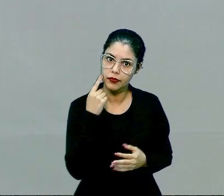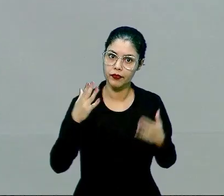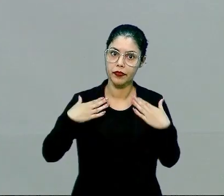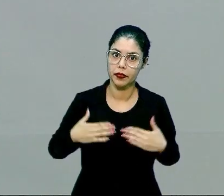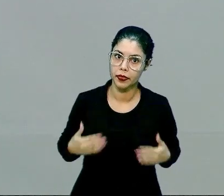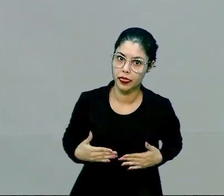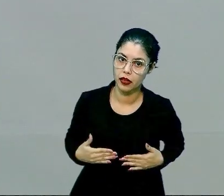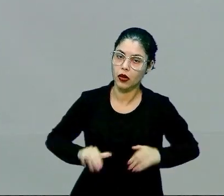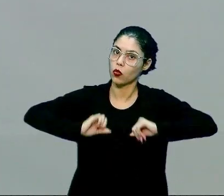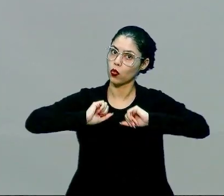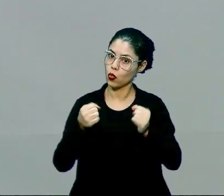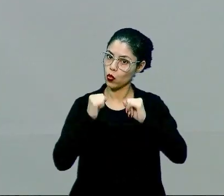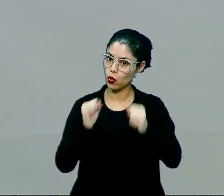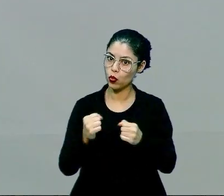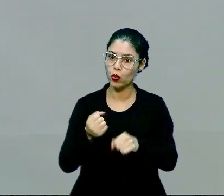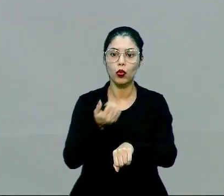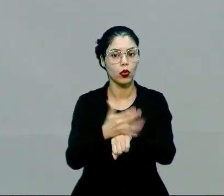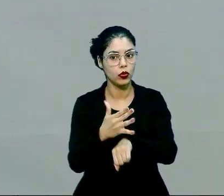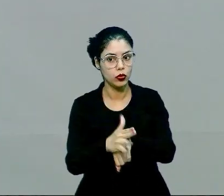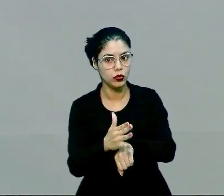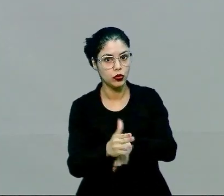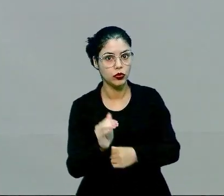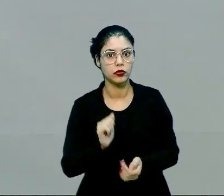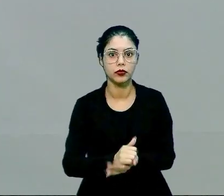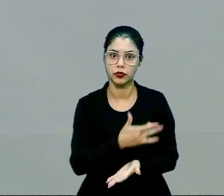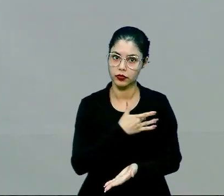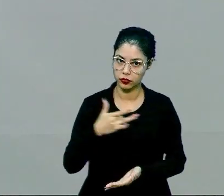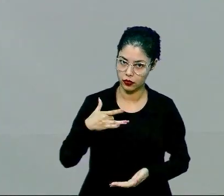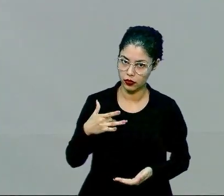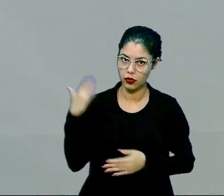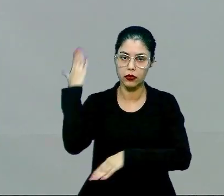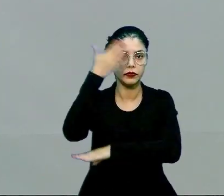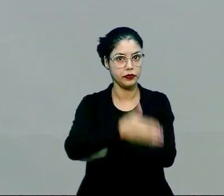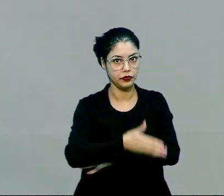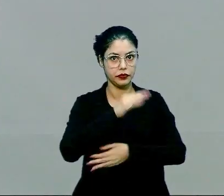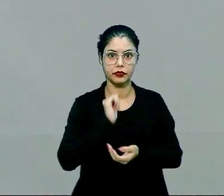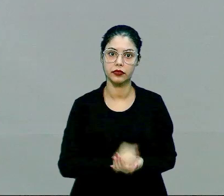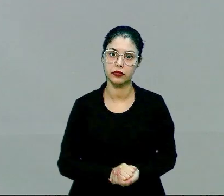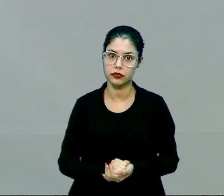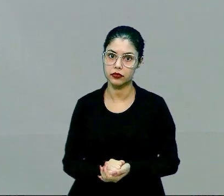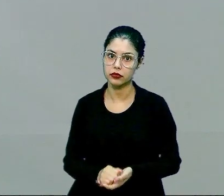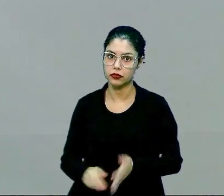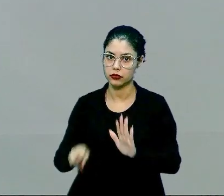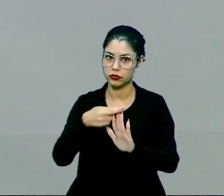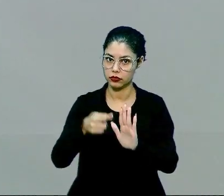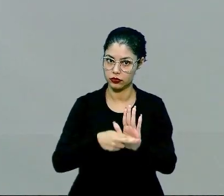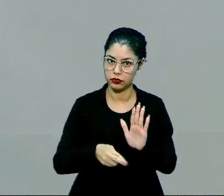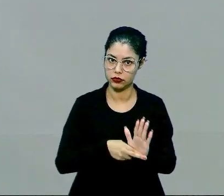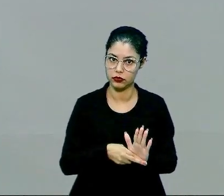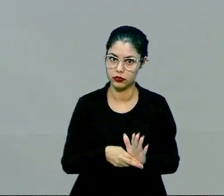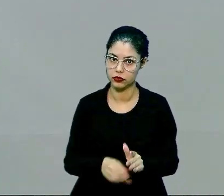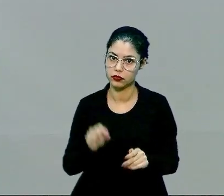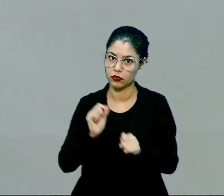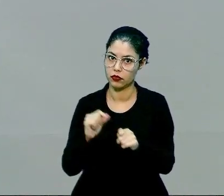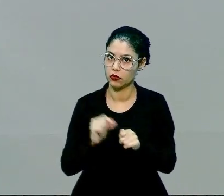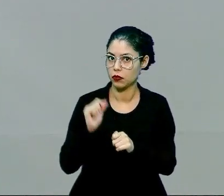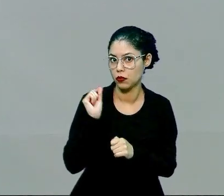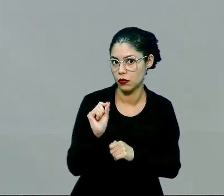Corpo, atividade, exercício, saúde, direcionamento, padrão,